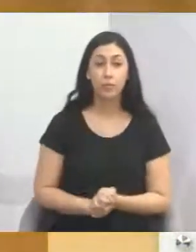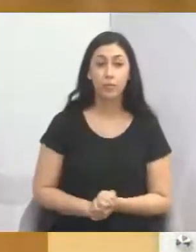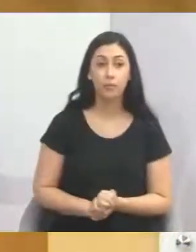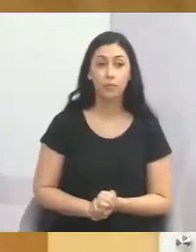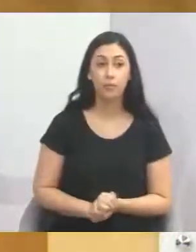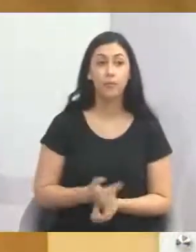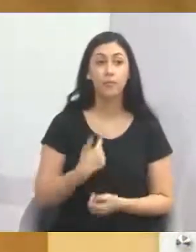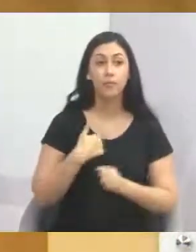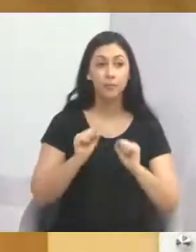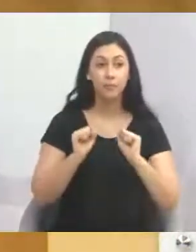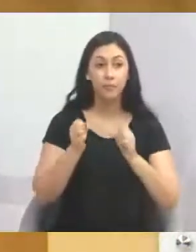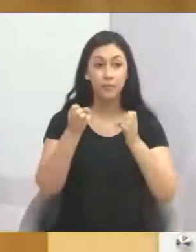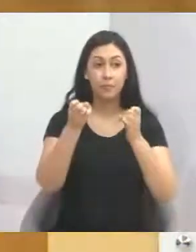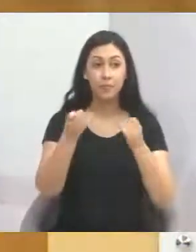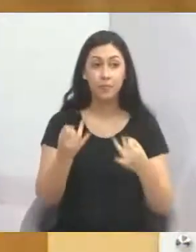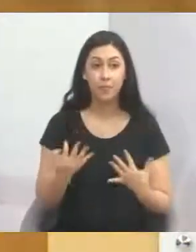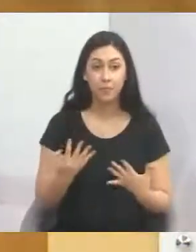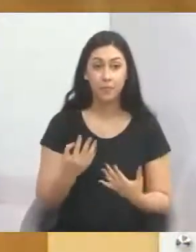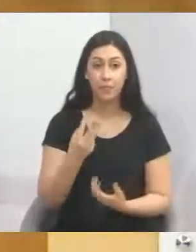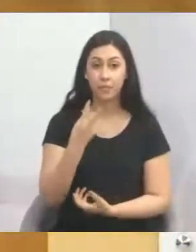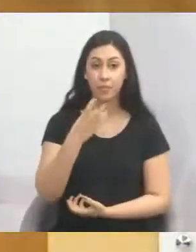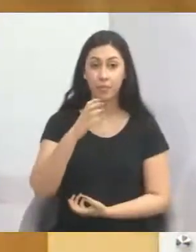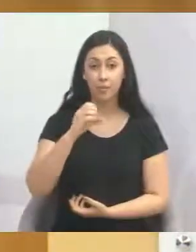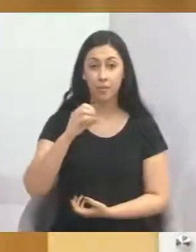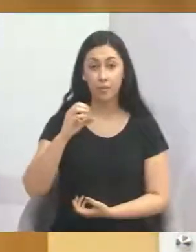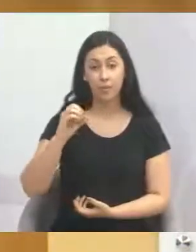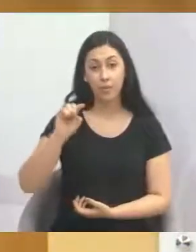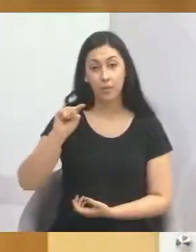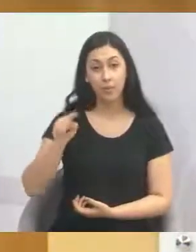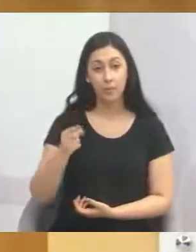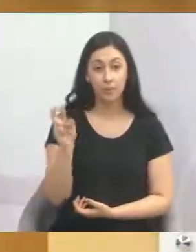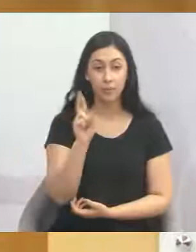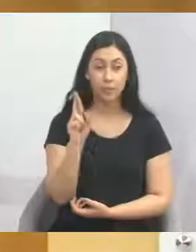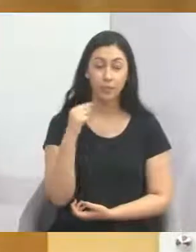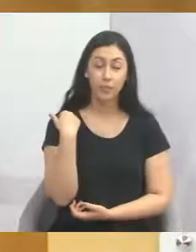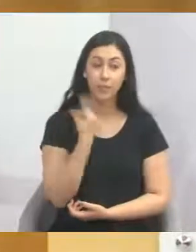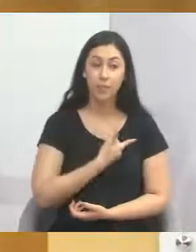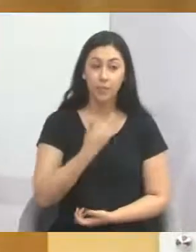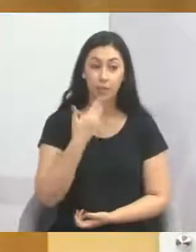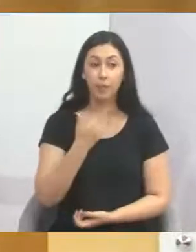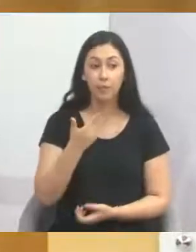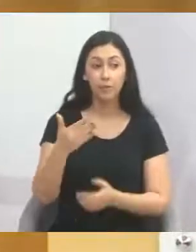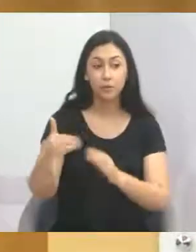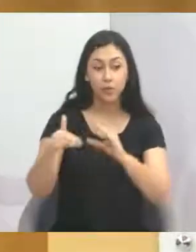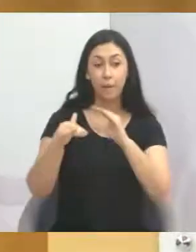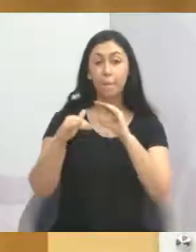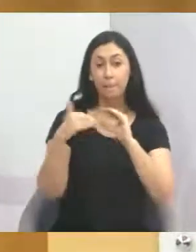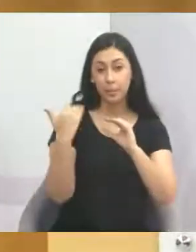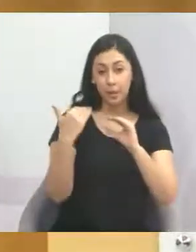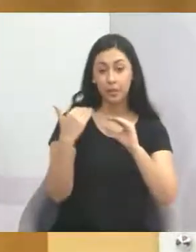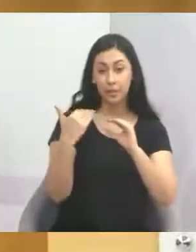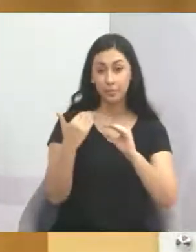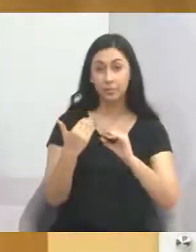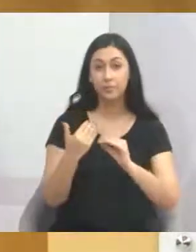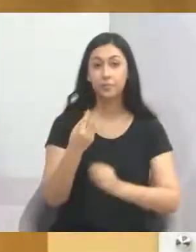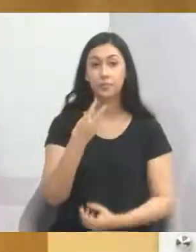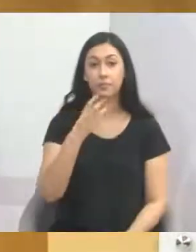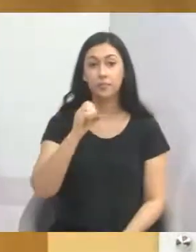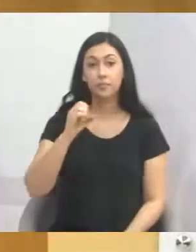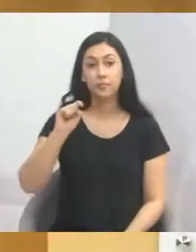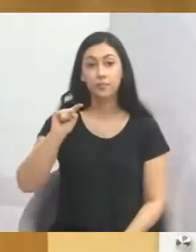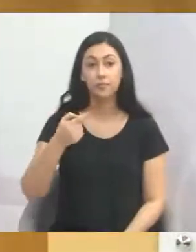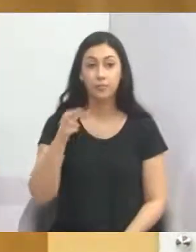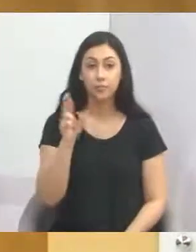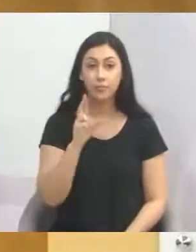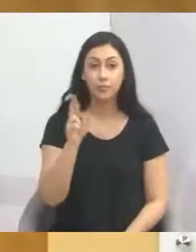dá para me explicar. É 300 mil que a gente pediu e vai vir de recurso. E esses 300 mil, já falei aqui a semana